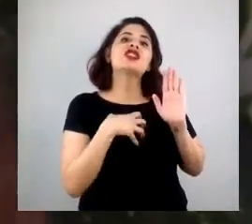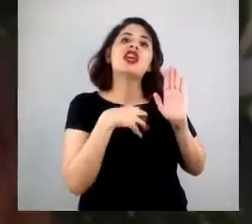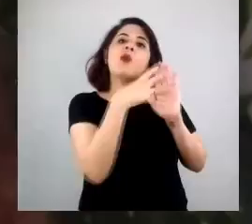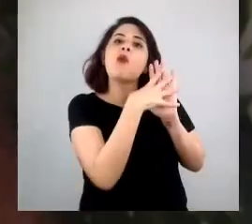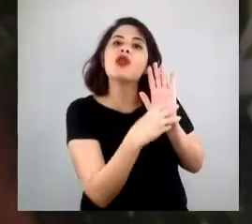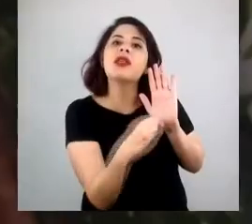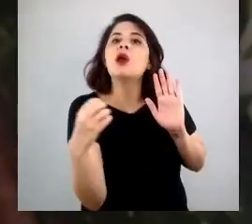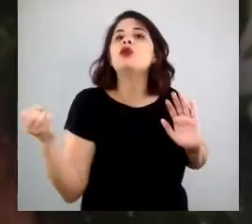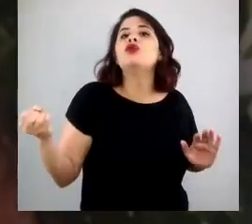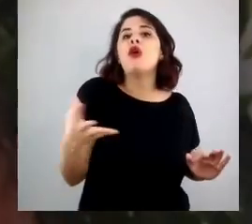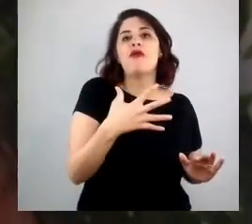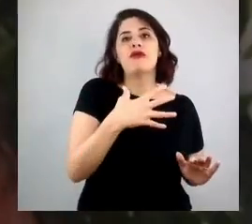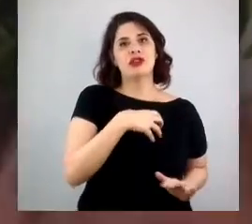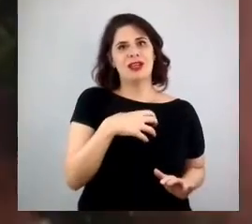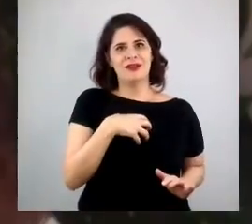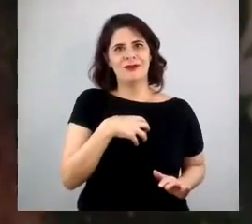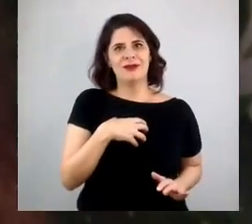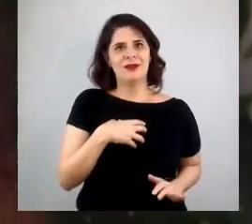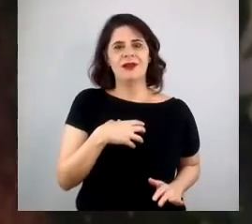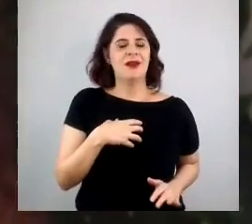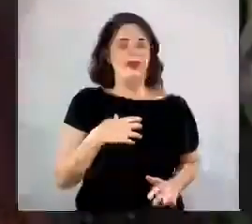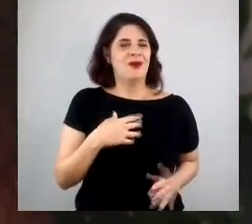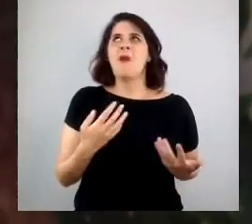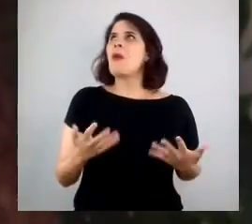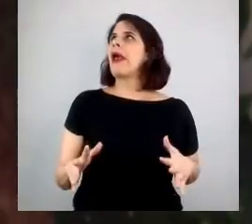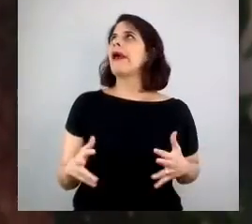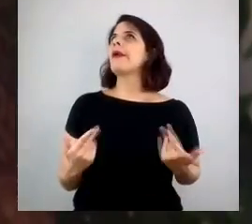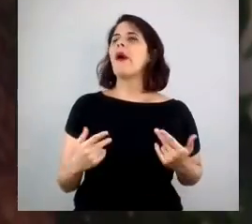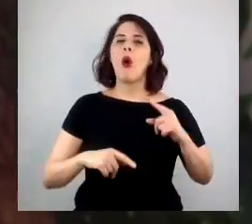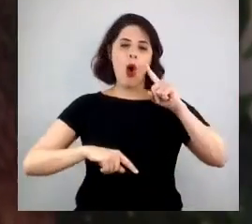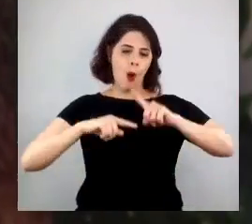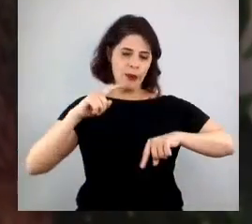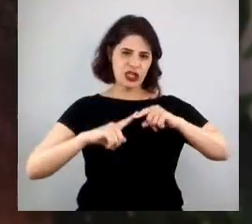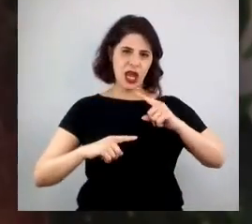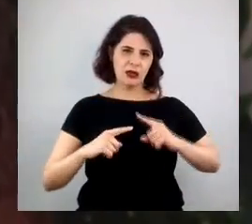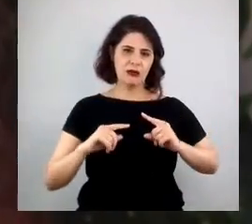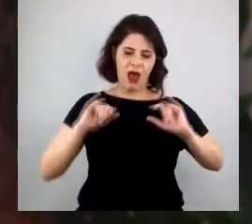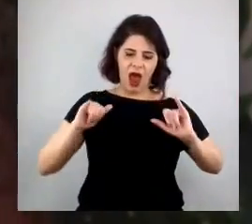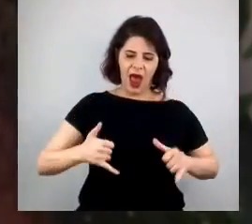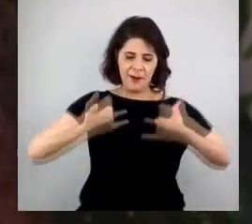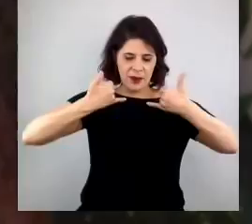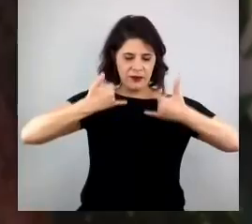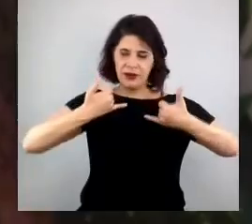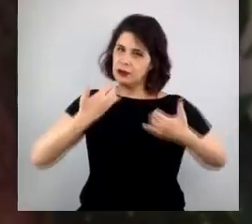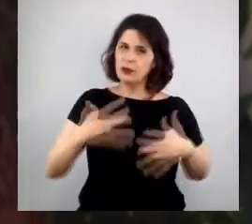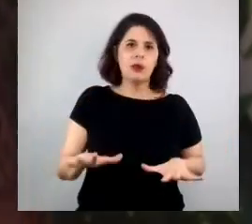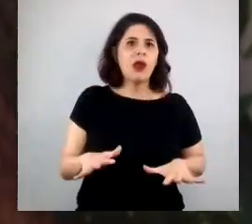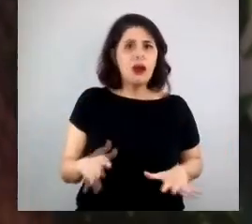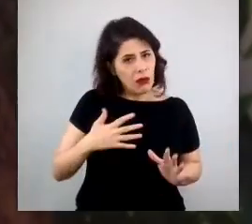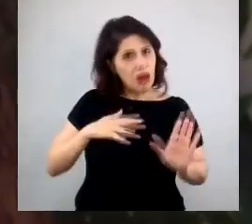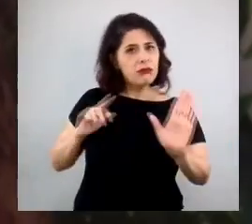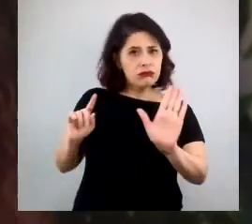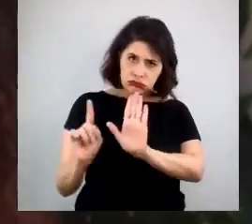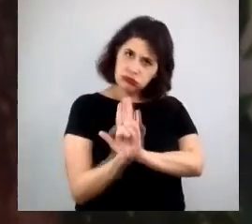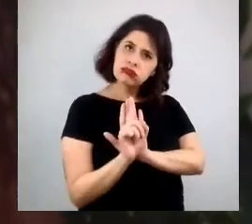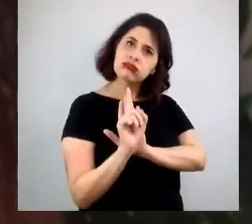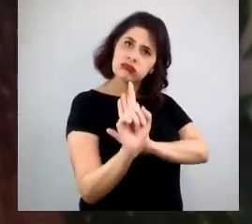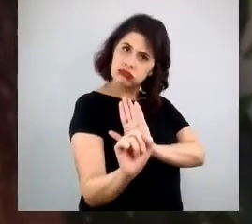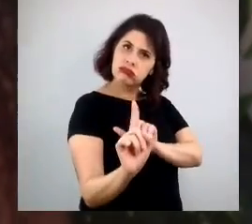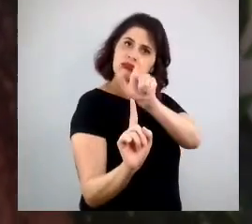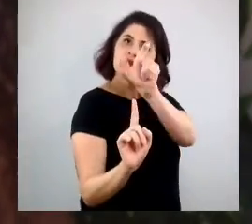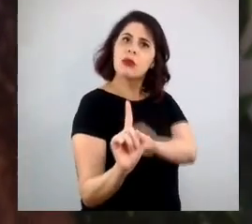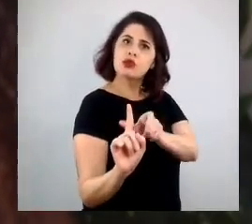Porque a gente não quer ser mais o objeto do conteúdo, a gente quer ser o sujeito também, a gente quer fazer, a gente quer produzir.